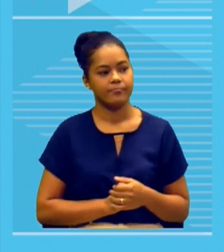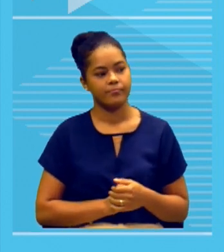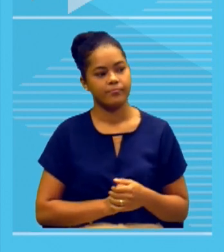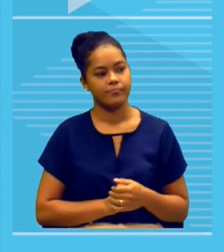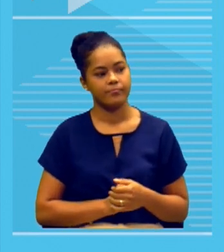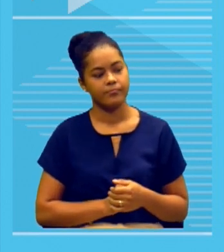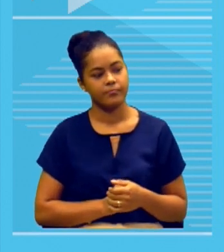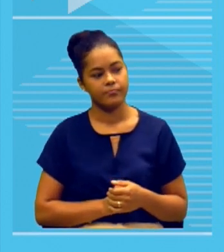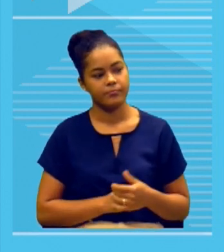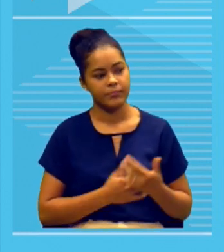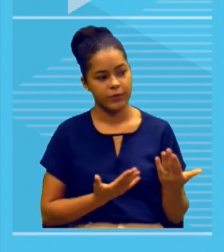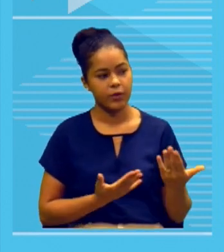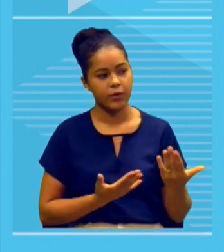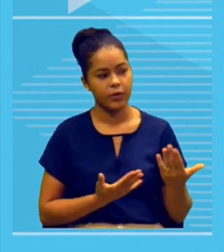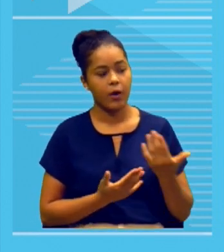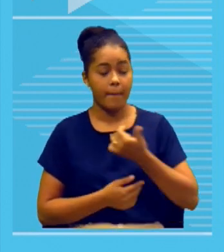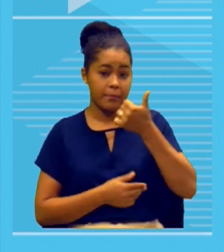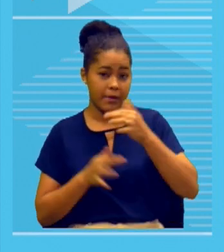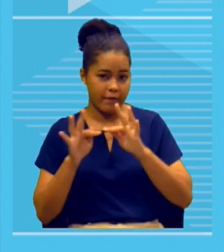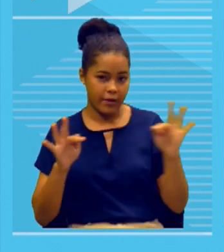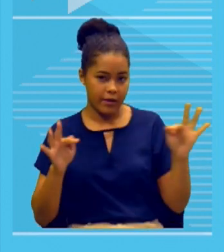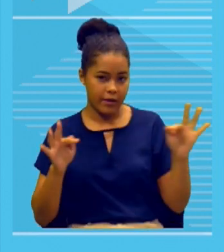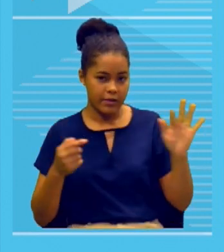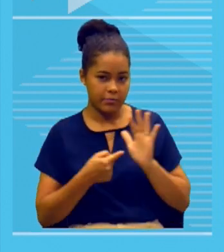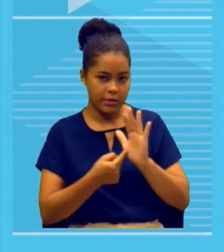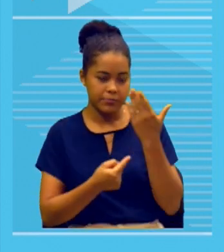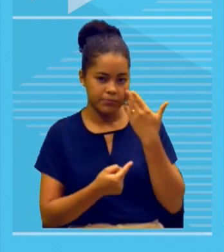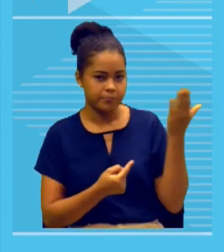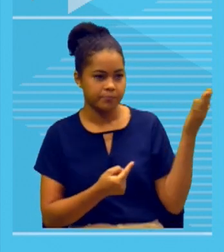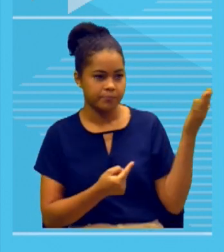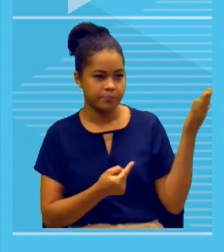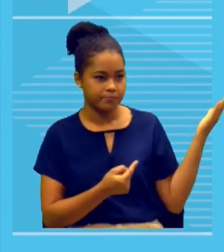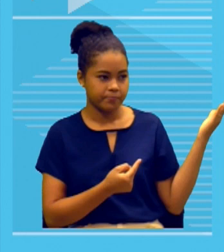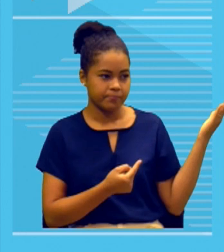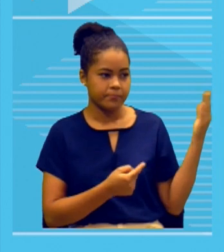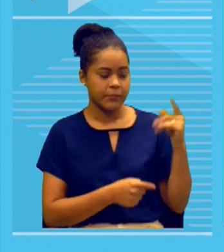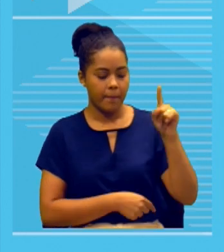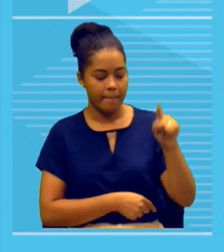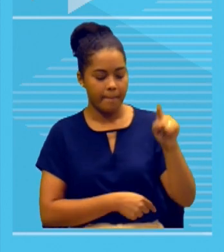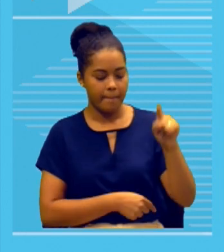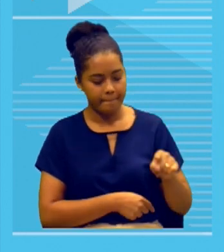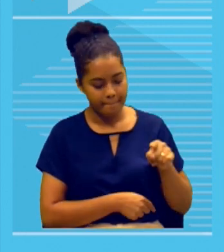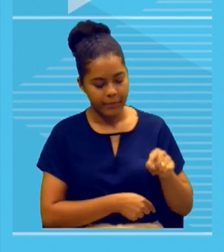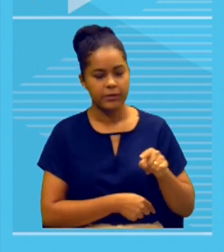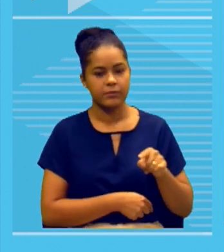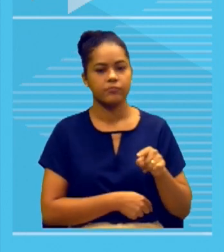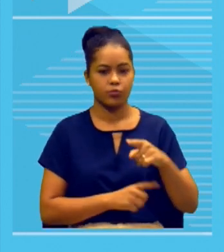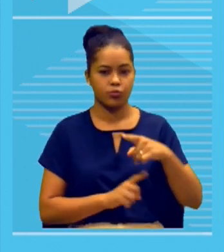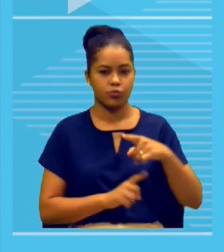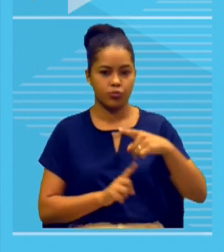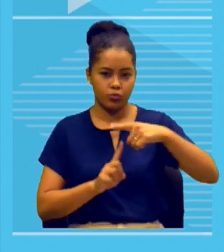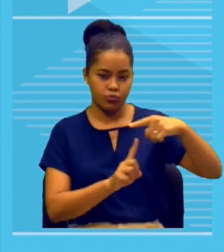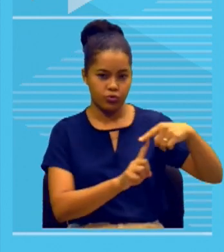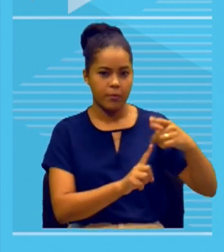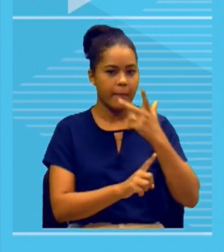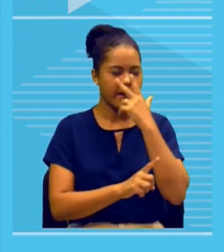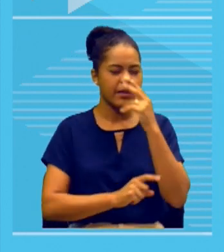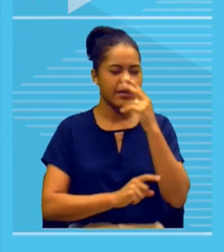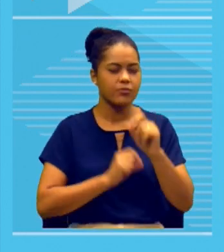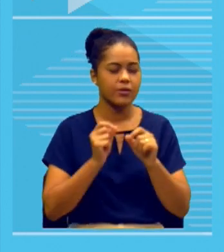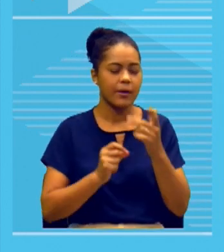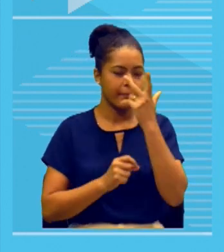mordam Essa é exclamativa né indica aí um certo sentimento né a pessoa parece Alegre ou então